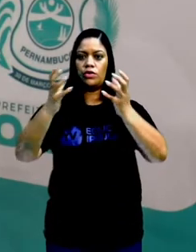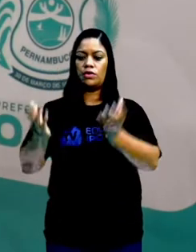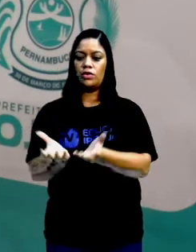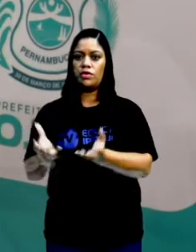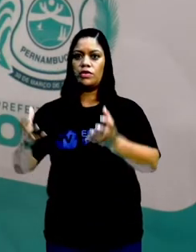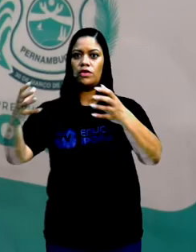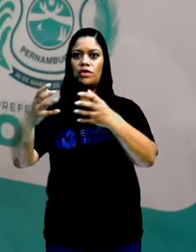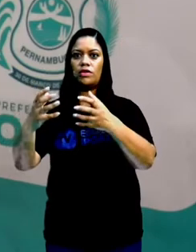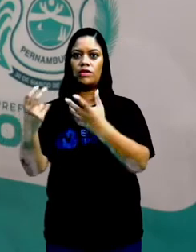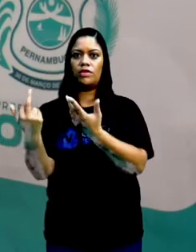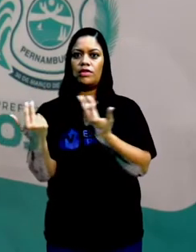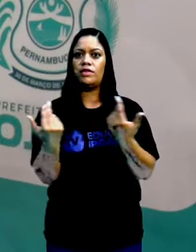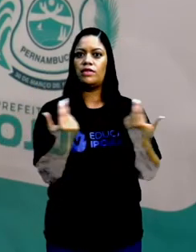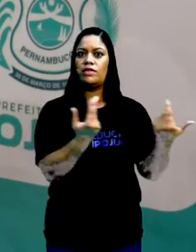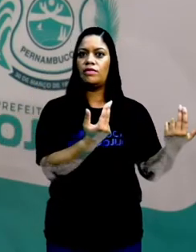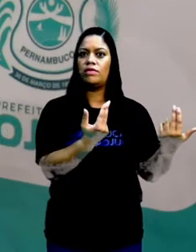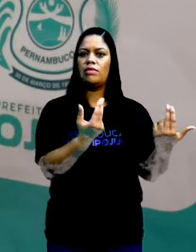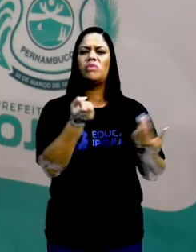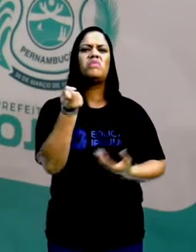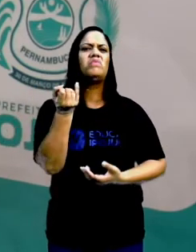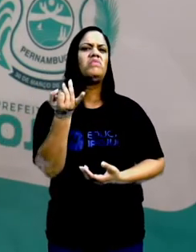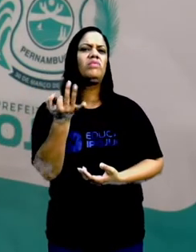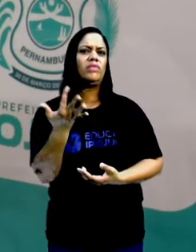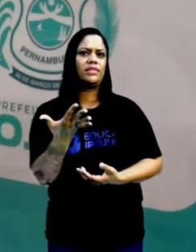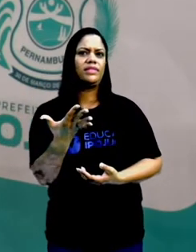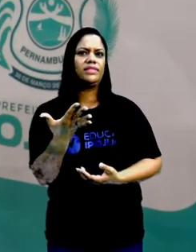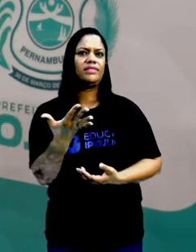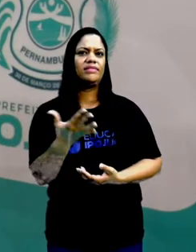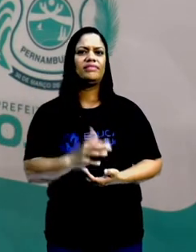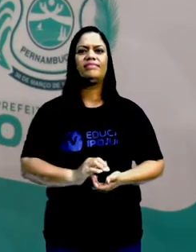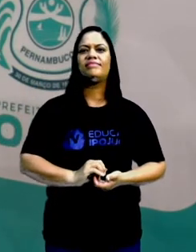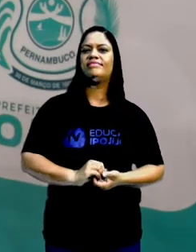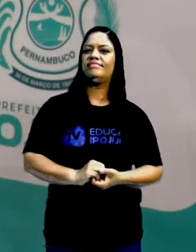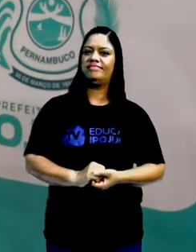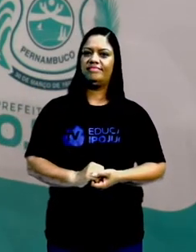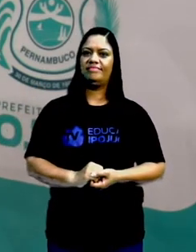vocês acham? 10, 21 ou 9?